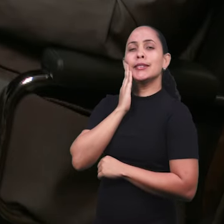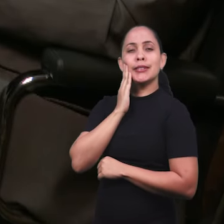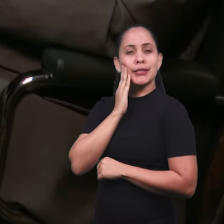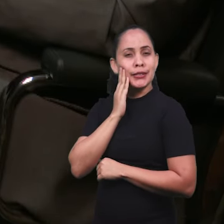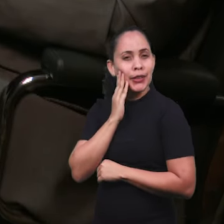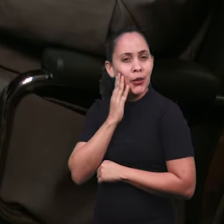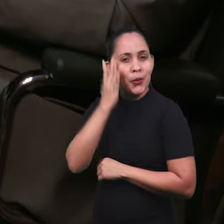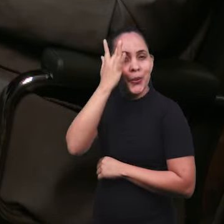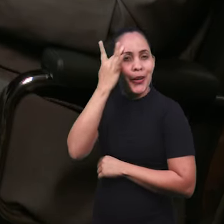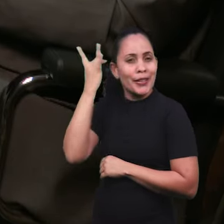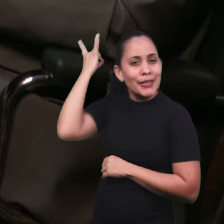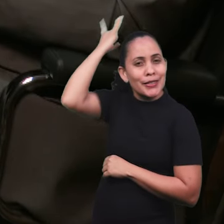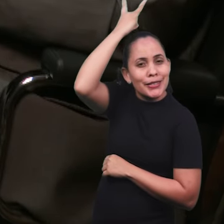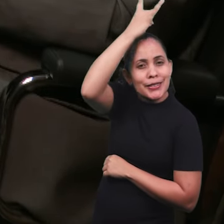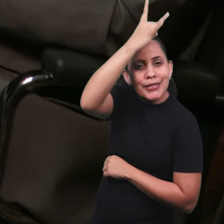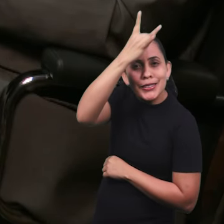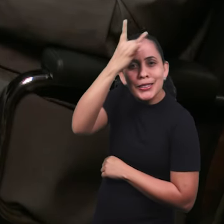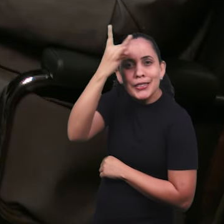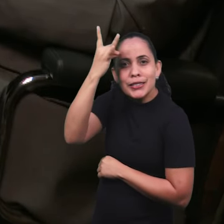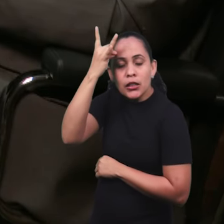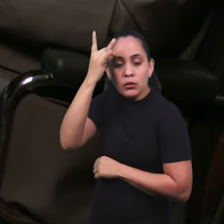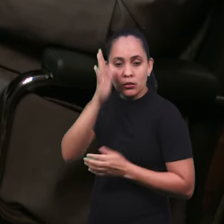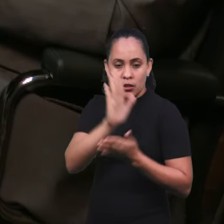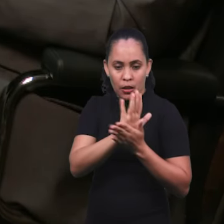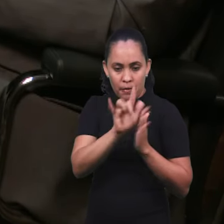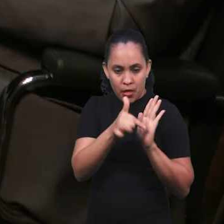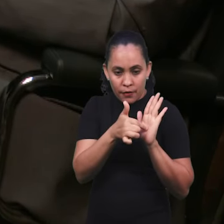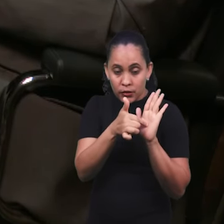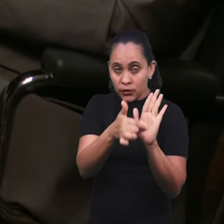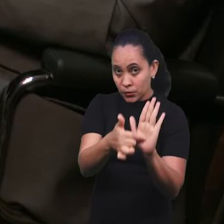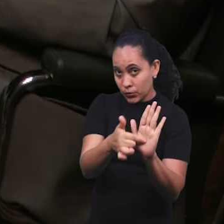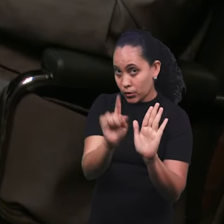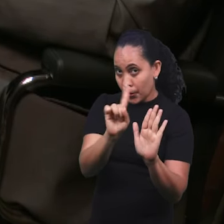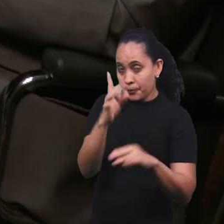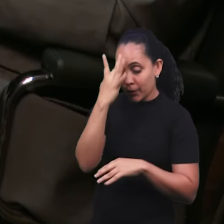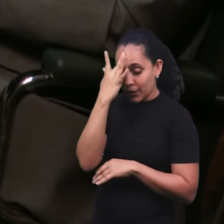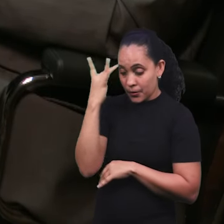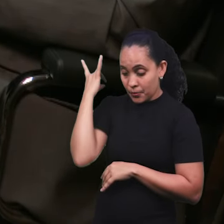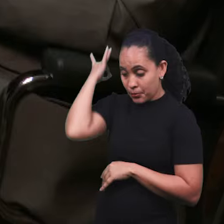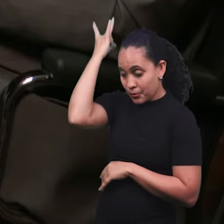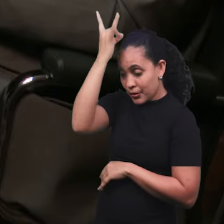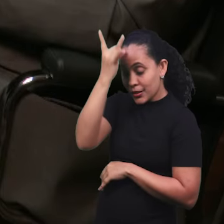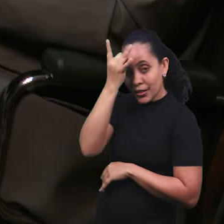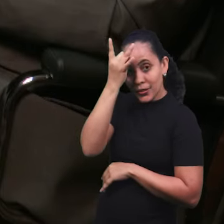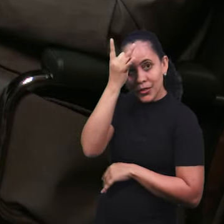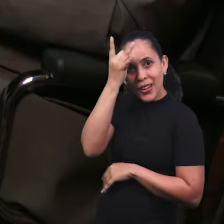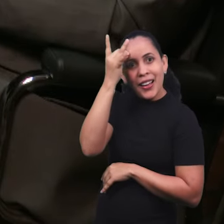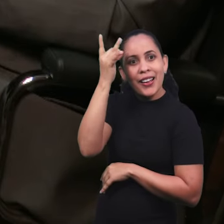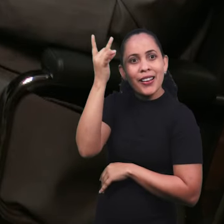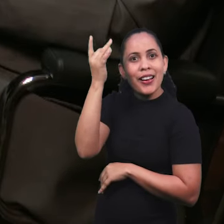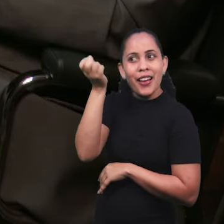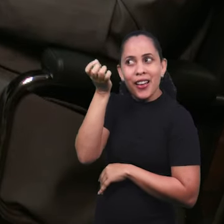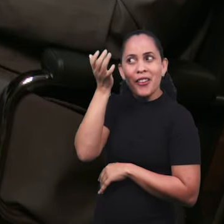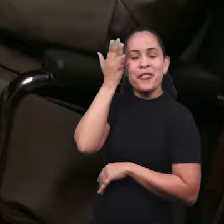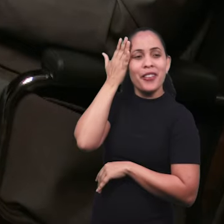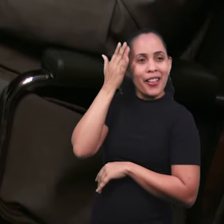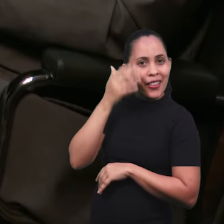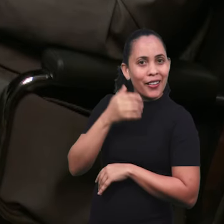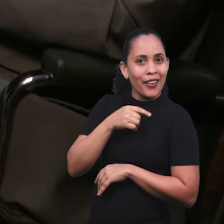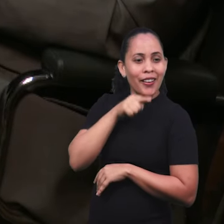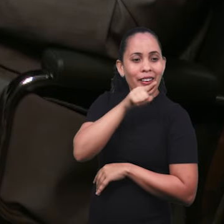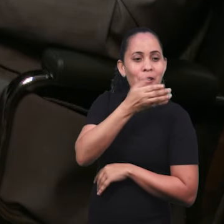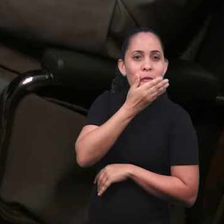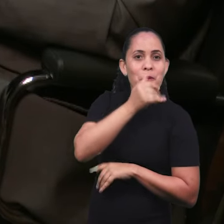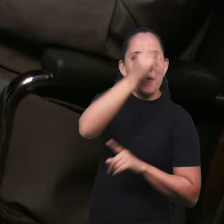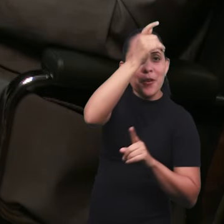Naquela hora, o Espírito do Senhor, não está descrito isso, mas o Espírito do Senhor dá discernimento a Eli,